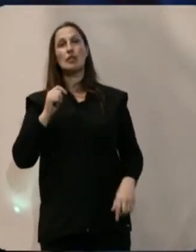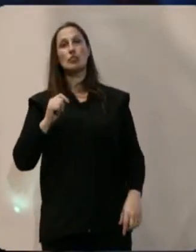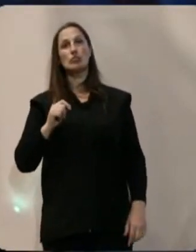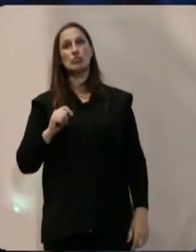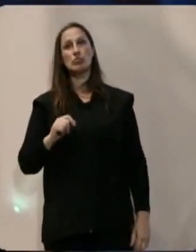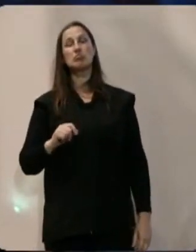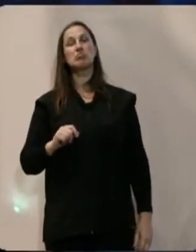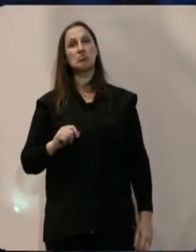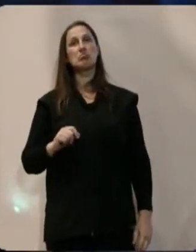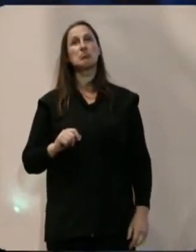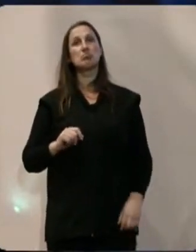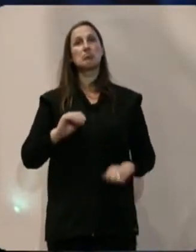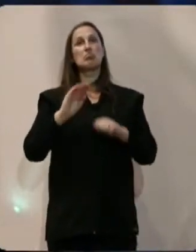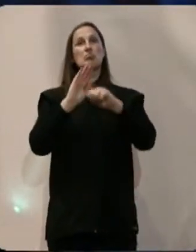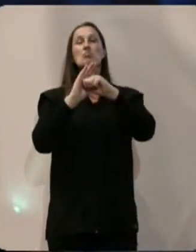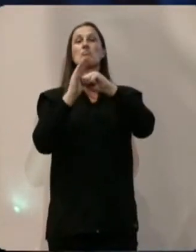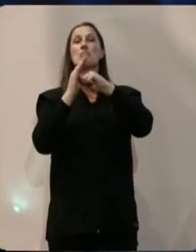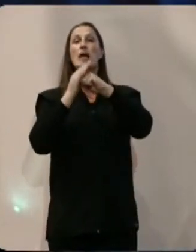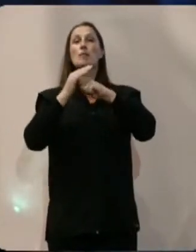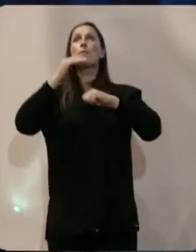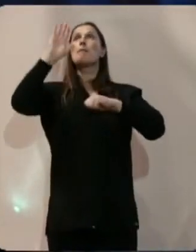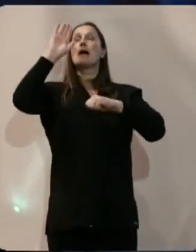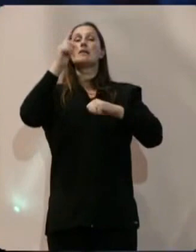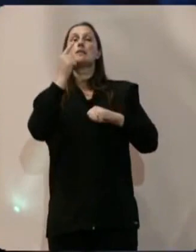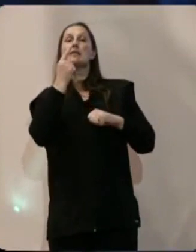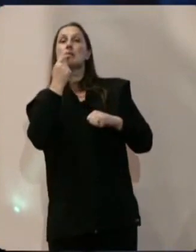Senhor, não dá para entender esse negócio, olha só.